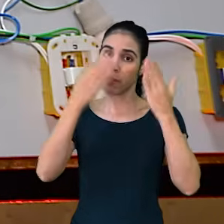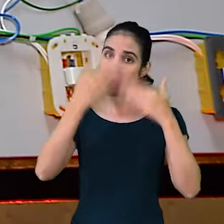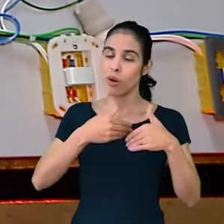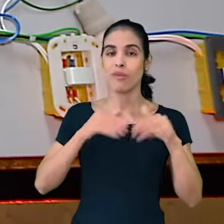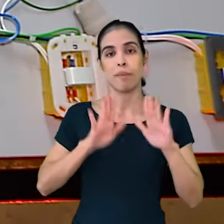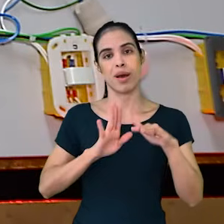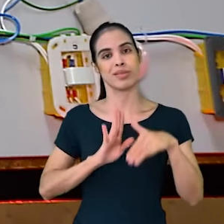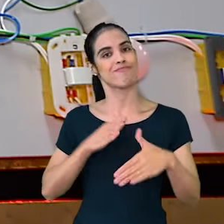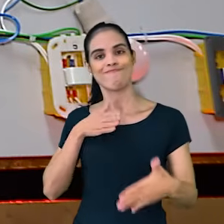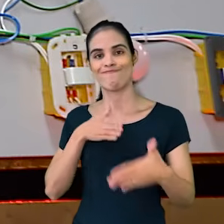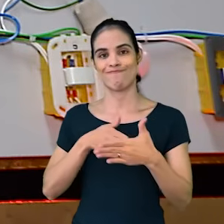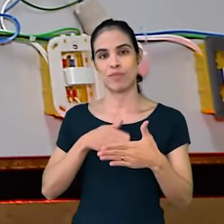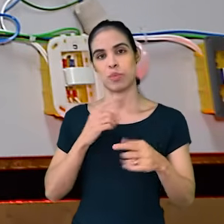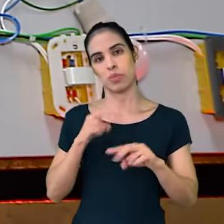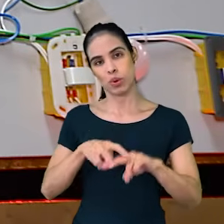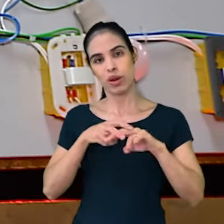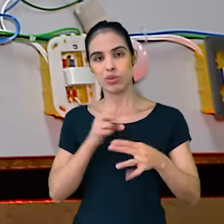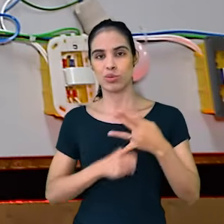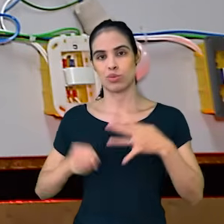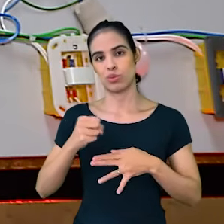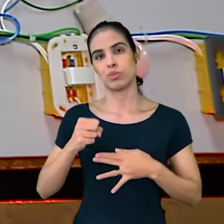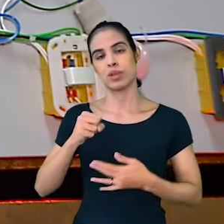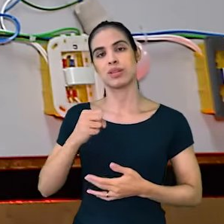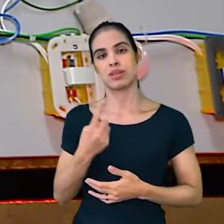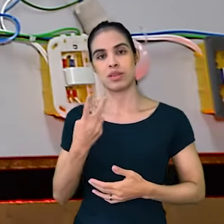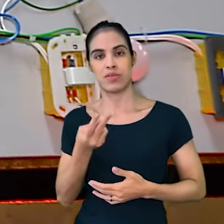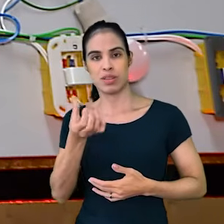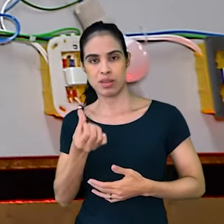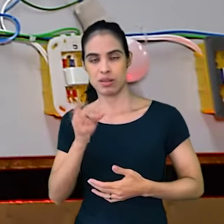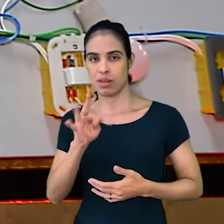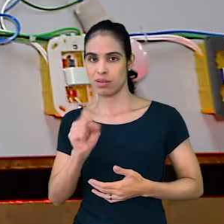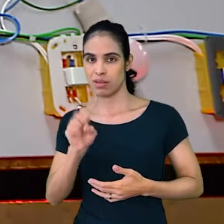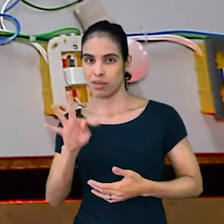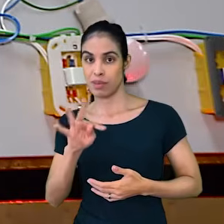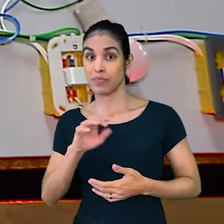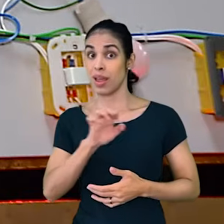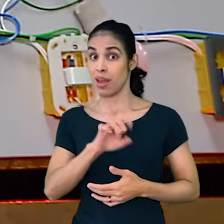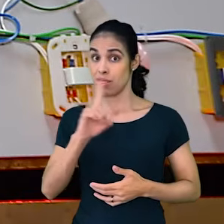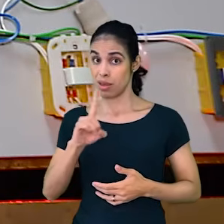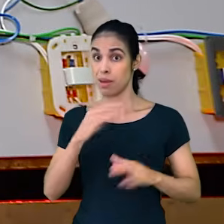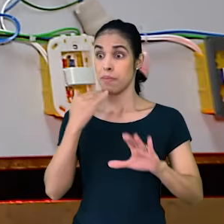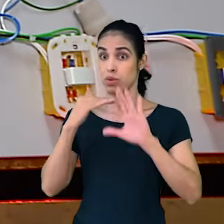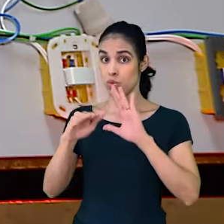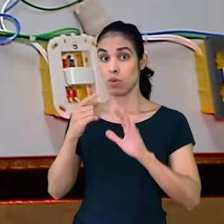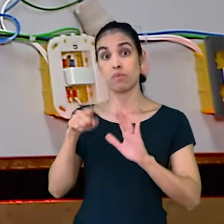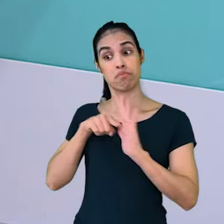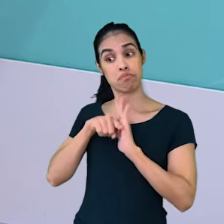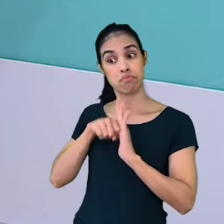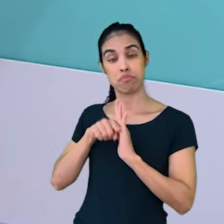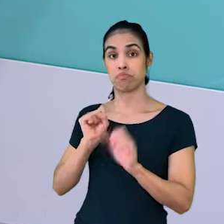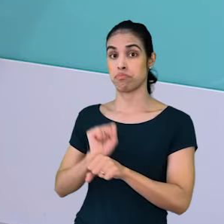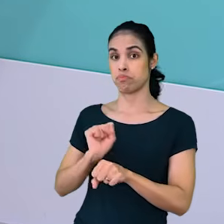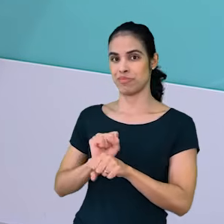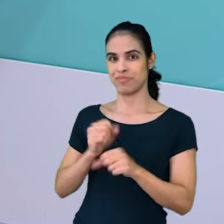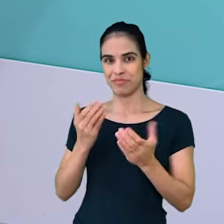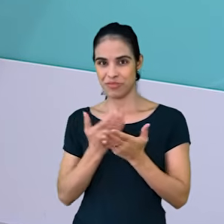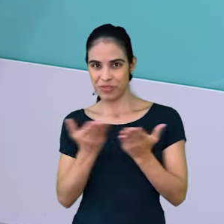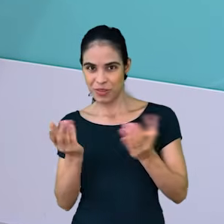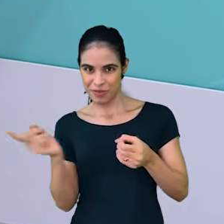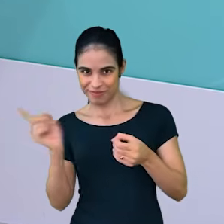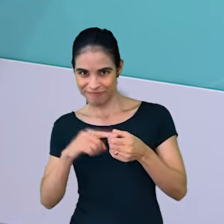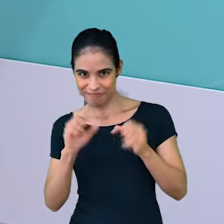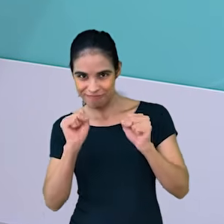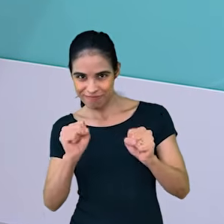vedado pela súmula 126 do TST. A decisão foi unânime. Embargos ainda serão analisados. É com